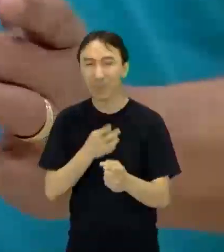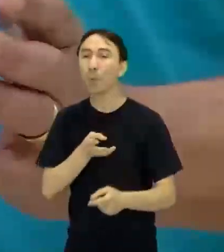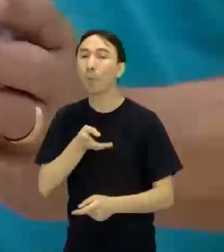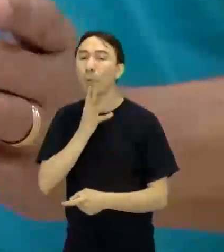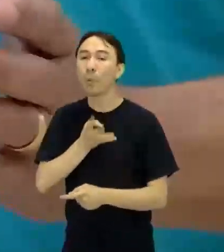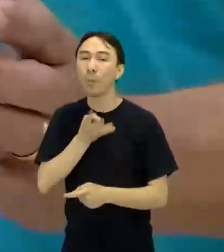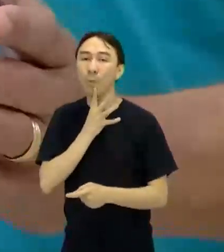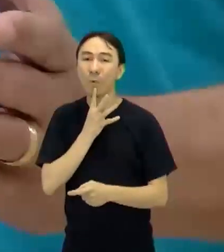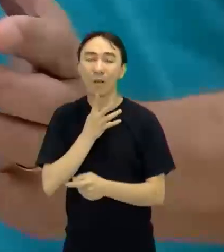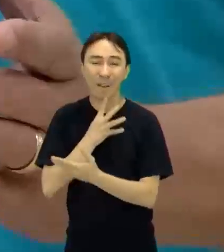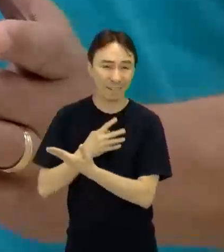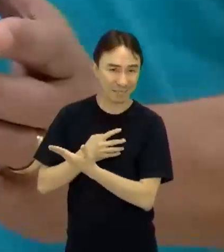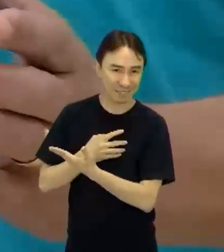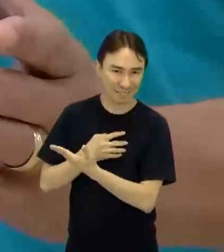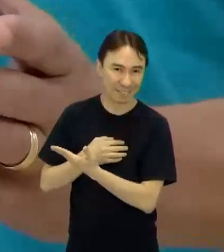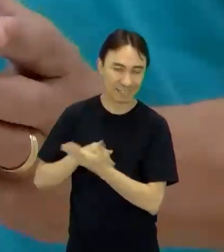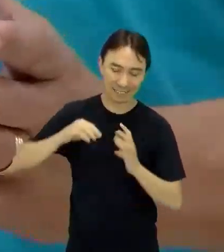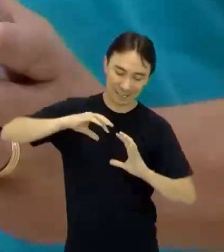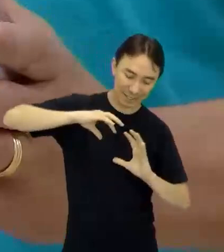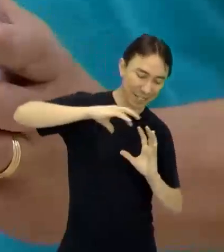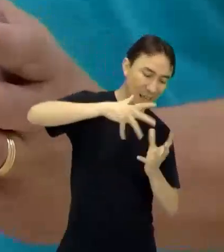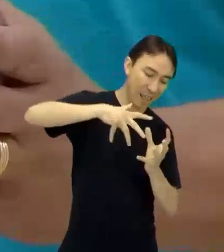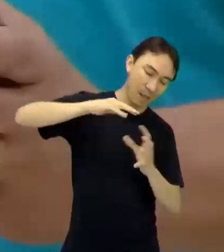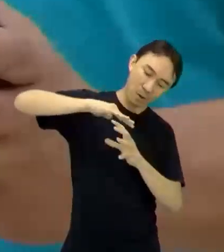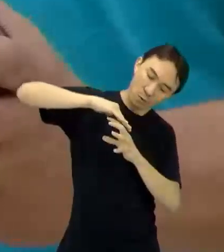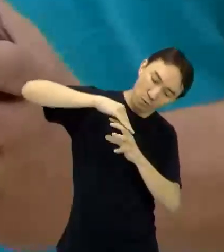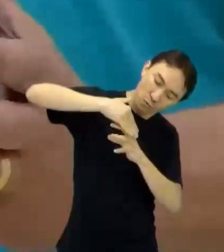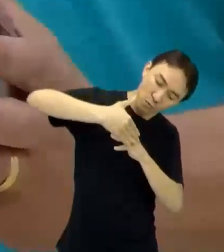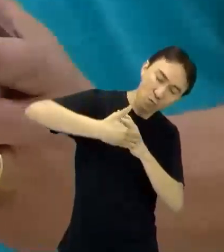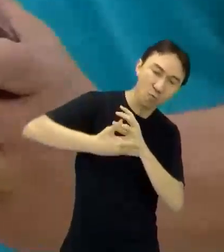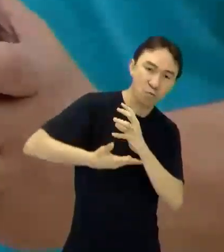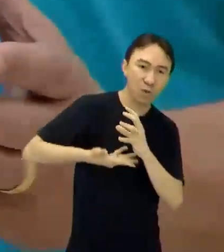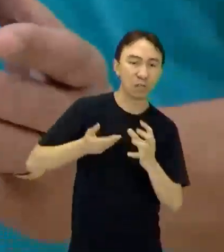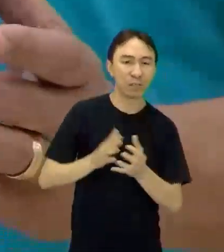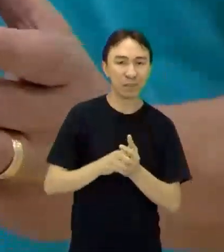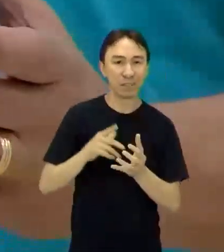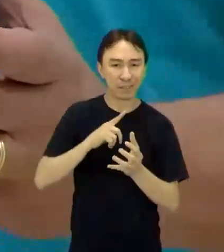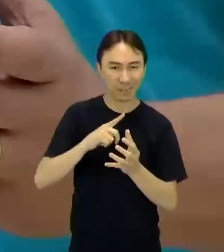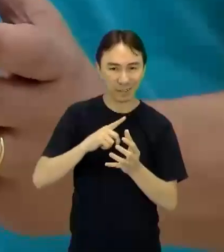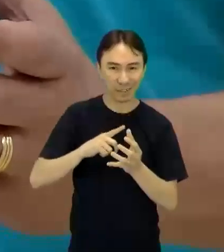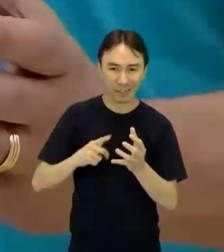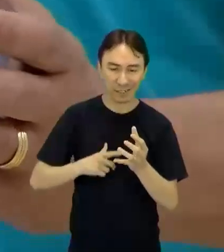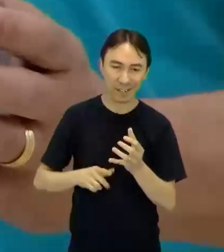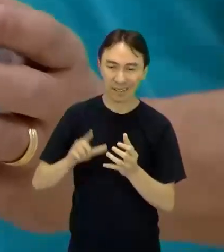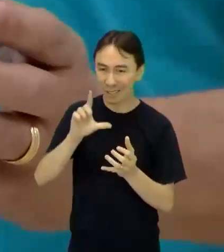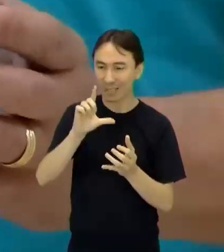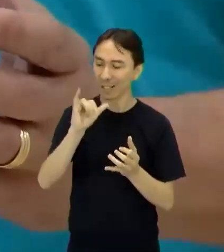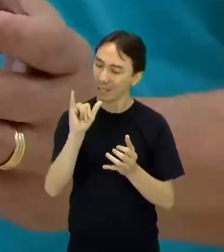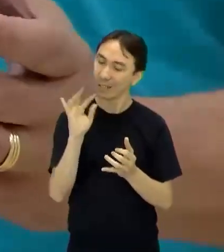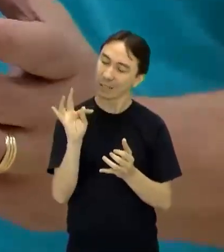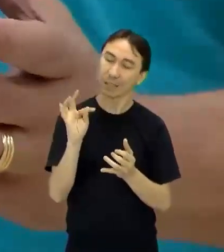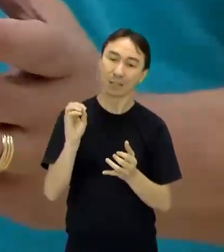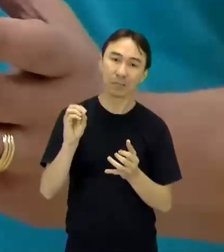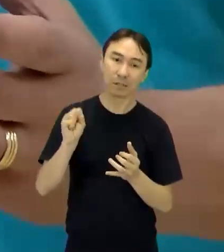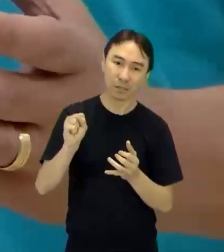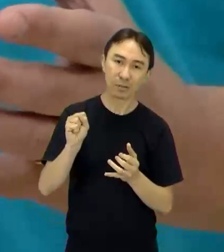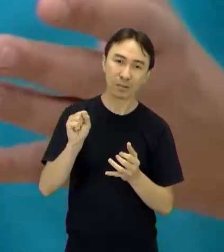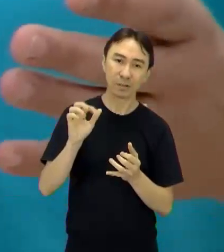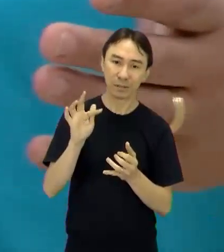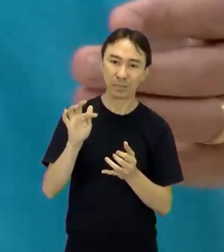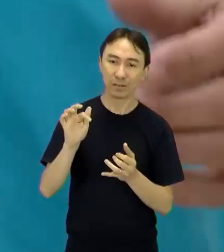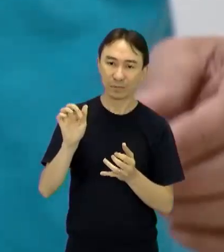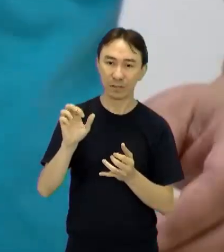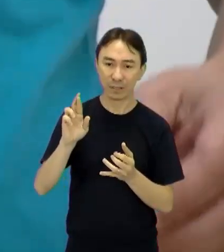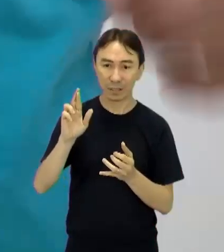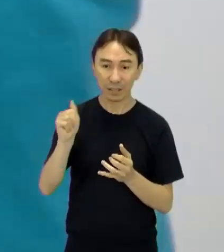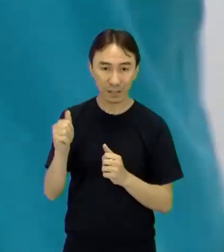Ó? Superfície da Terra, que a gente tem a litosfera, né? Deixa eu ver se eu consigo chegar aqui num ponto bacana. Ó. Aqui,